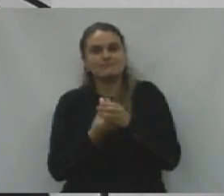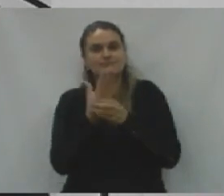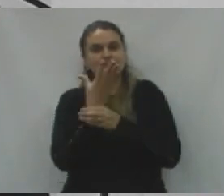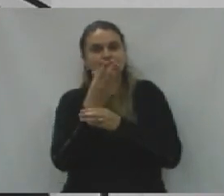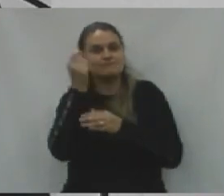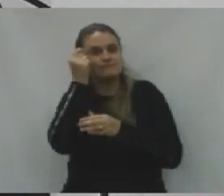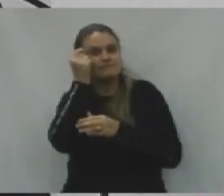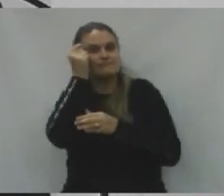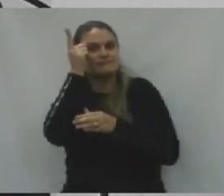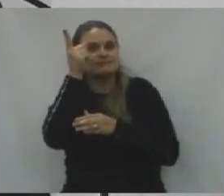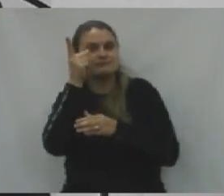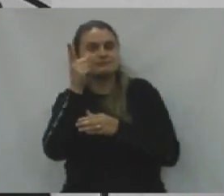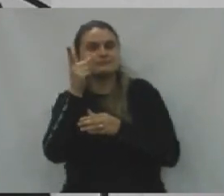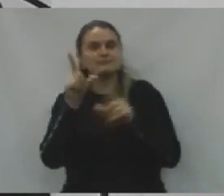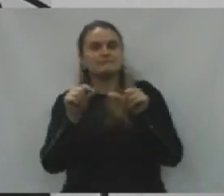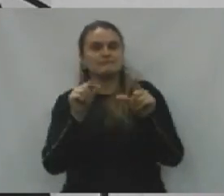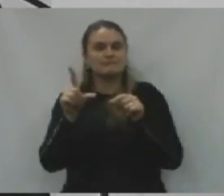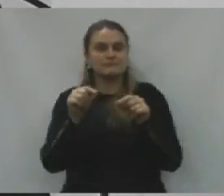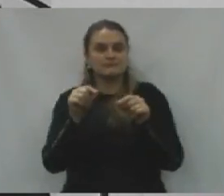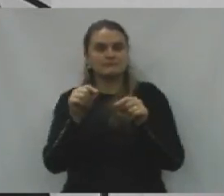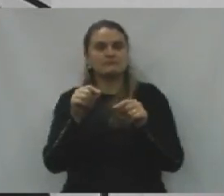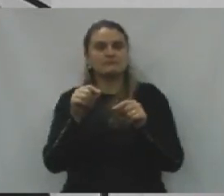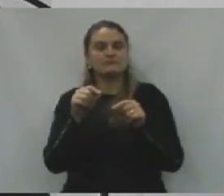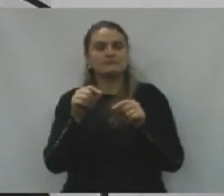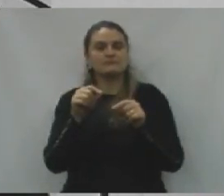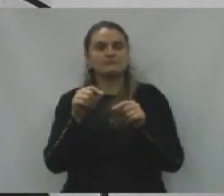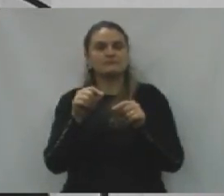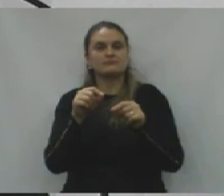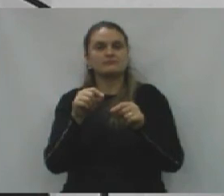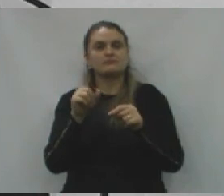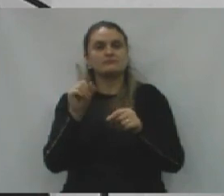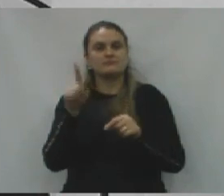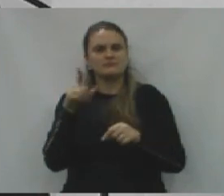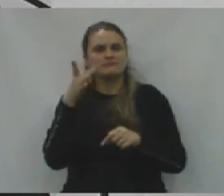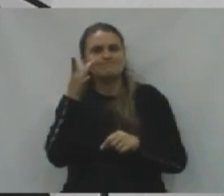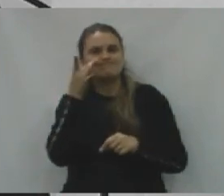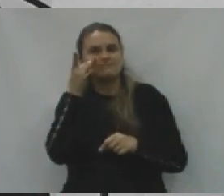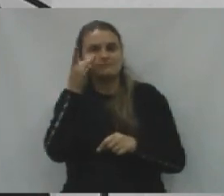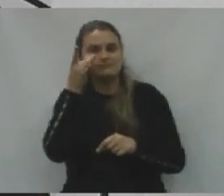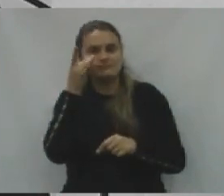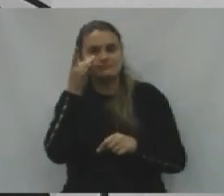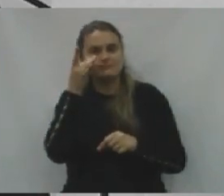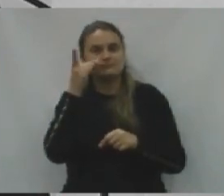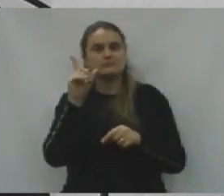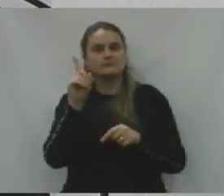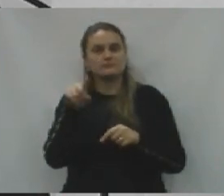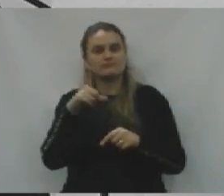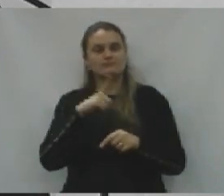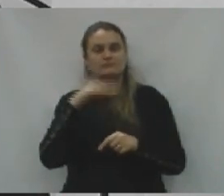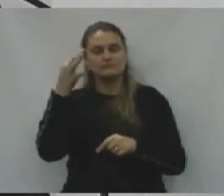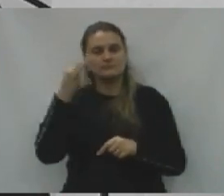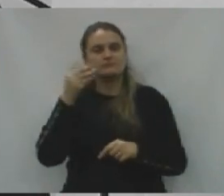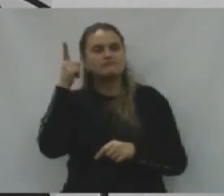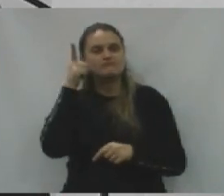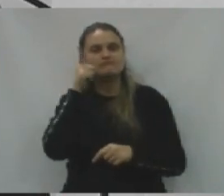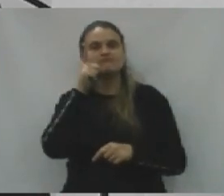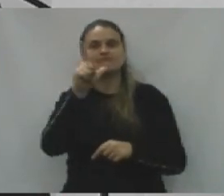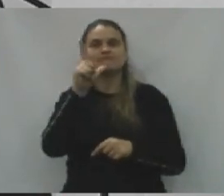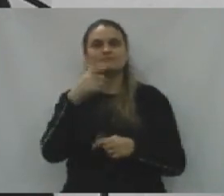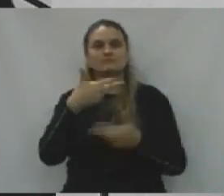essas decisões do nosso coração, sendo humanos, como somos, tenho certeza que teremos